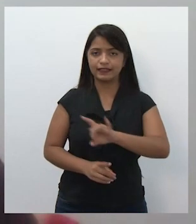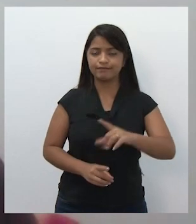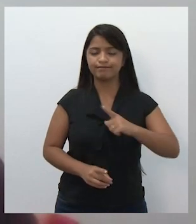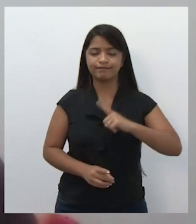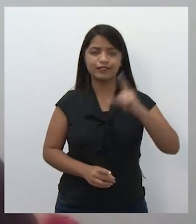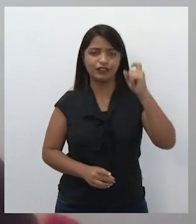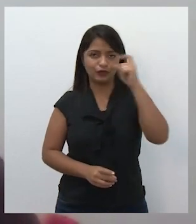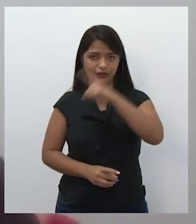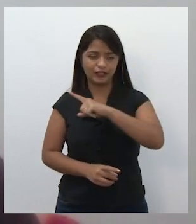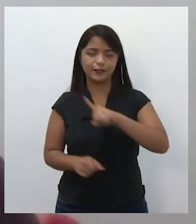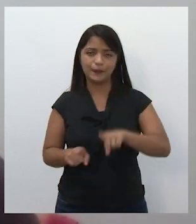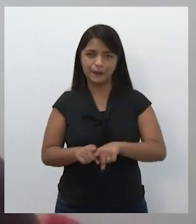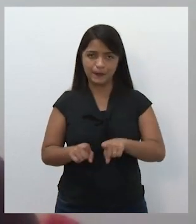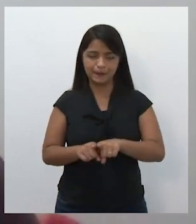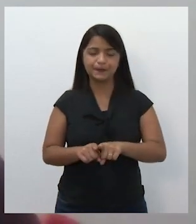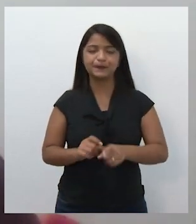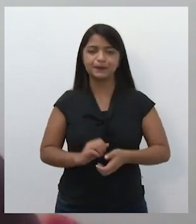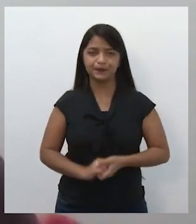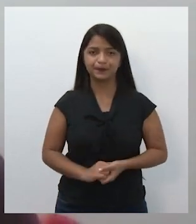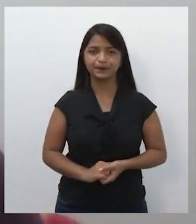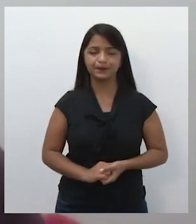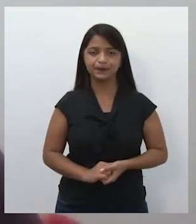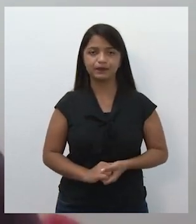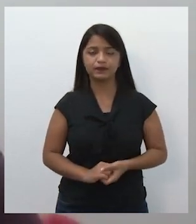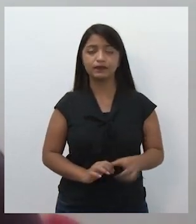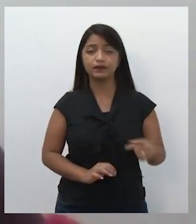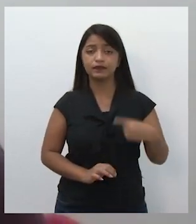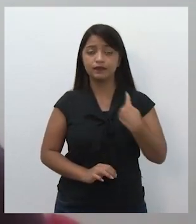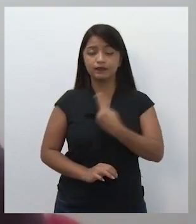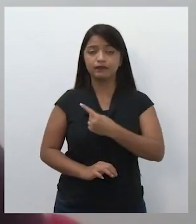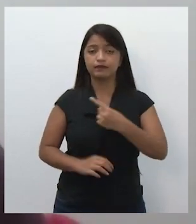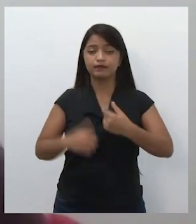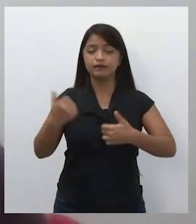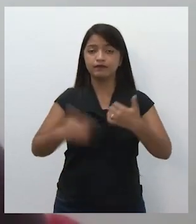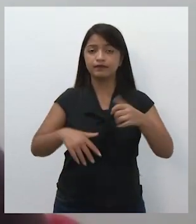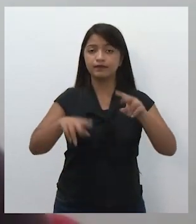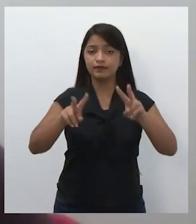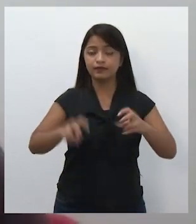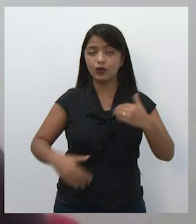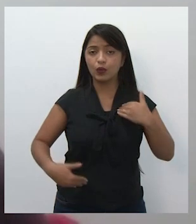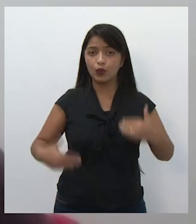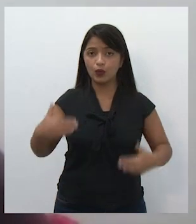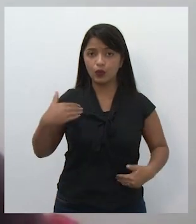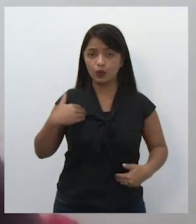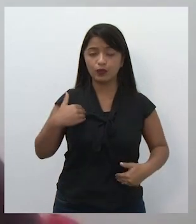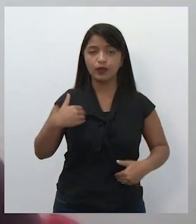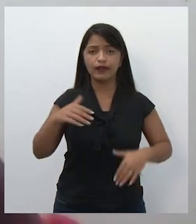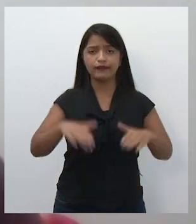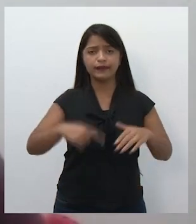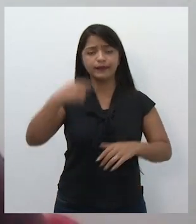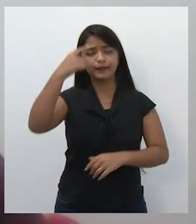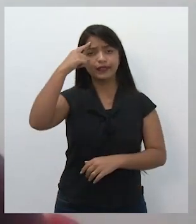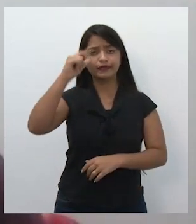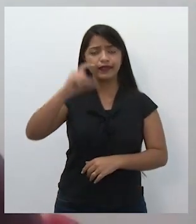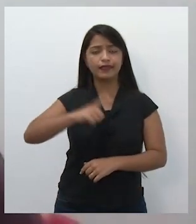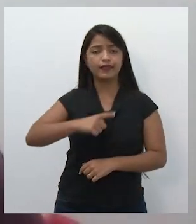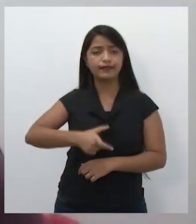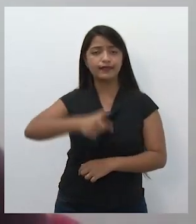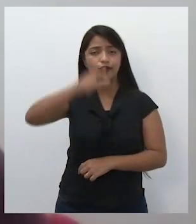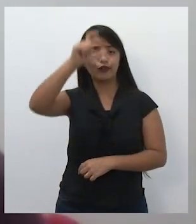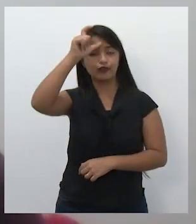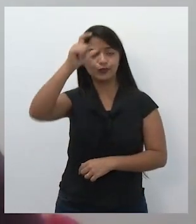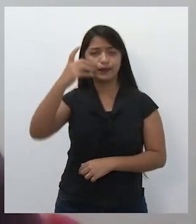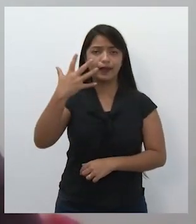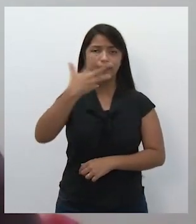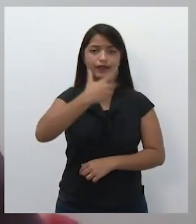têm também, né? Seria, a gente trabalha, quando a gente fala de corpo, às vezes vem a ideia da noção do corpo construído pela mídia, de estereótipos de beleza, mas